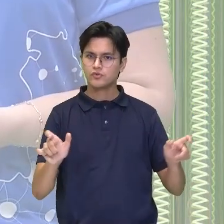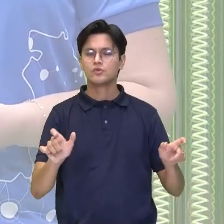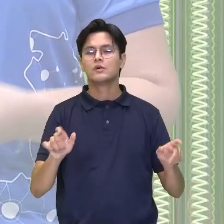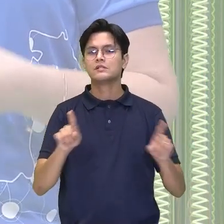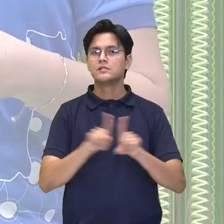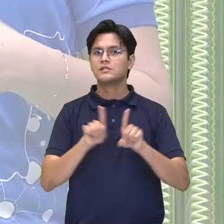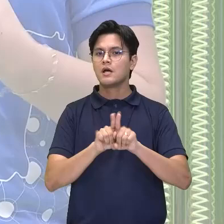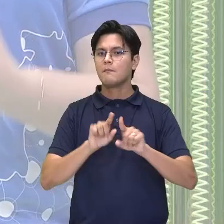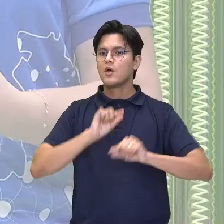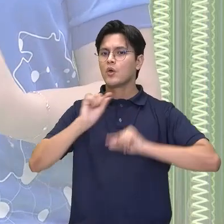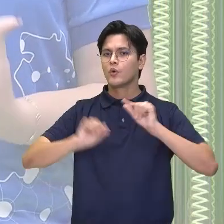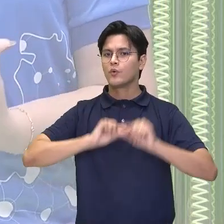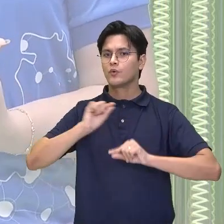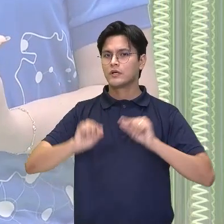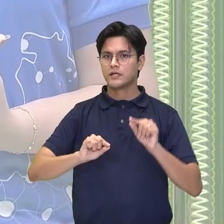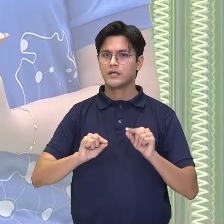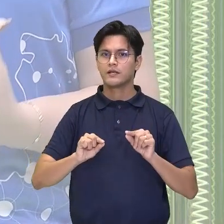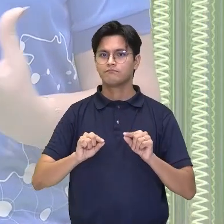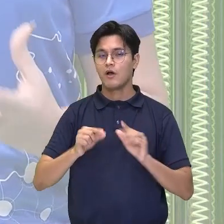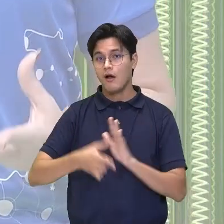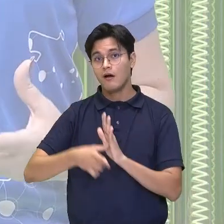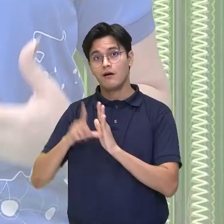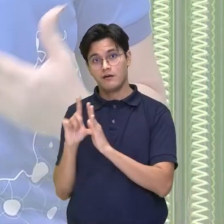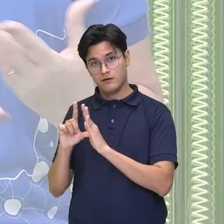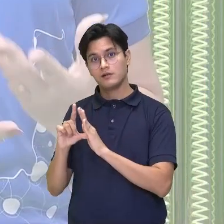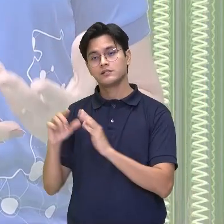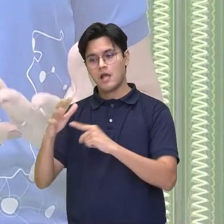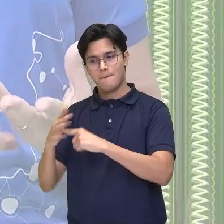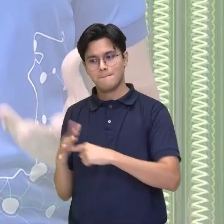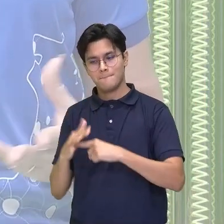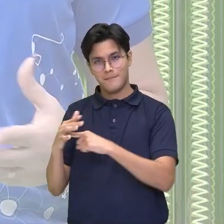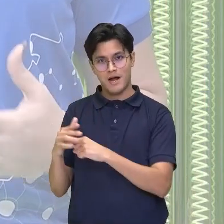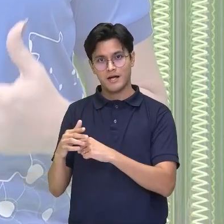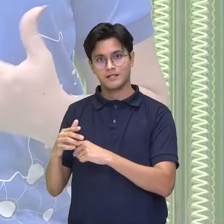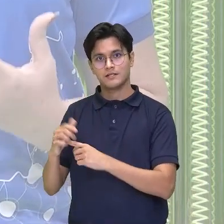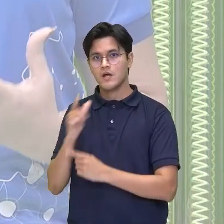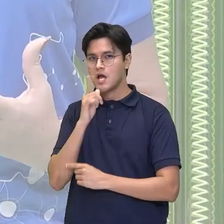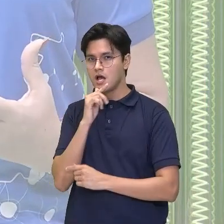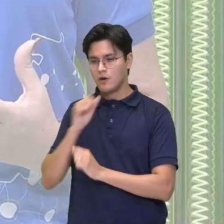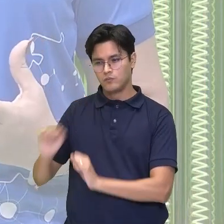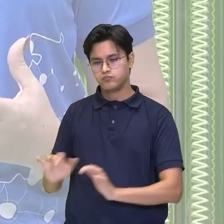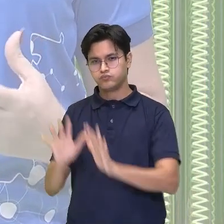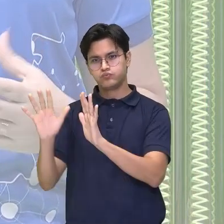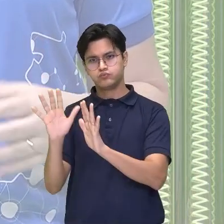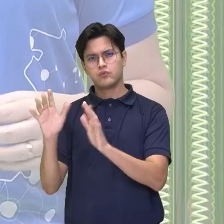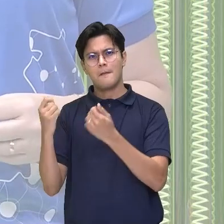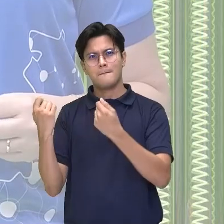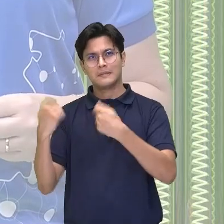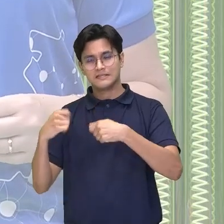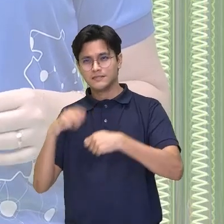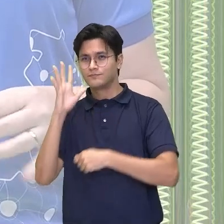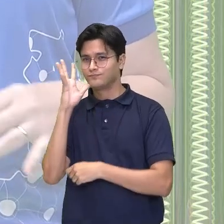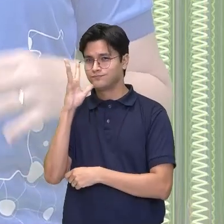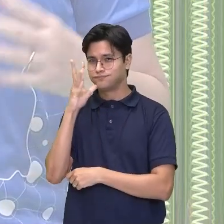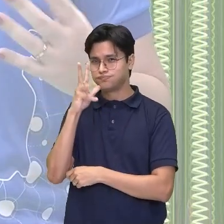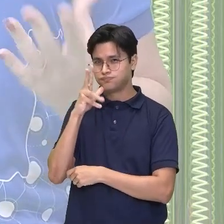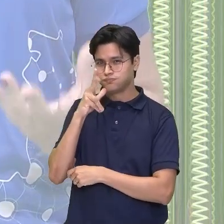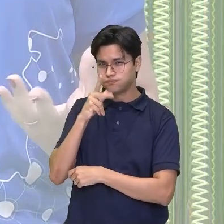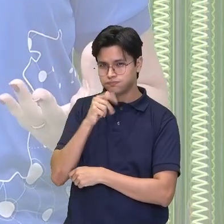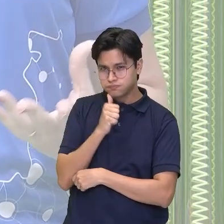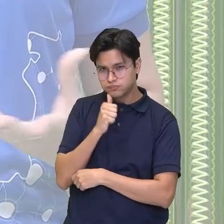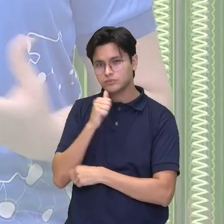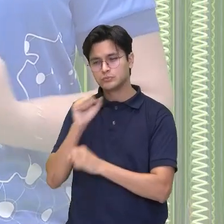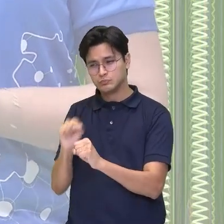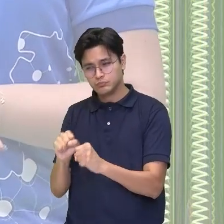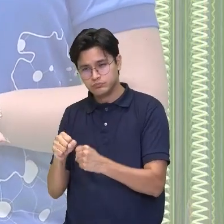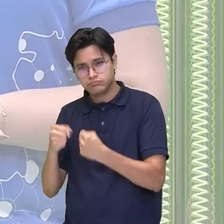também para movimentar uma máquina a vapor necessitaria de tempo, necessitaria ali de algumas